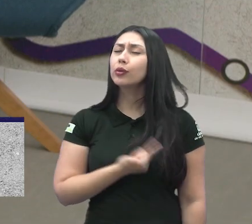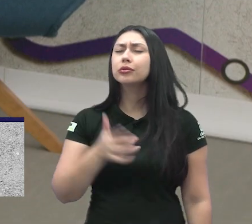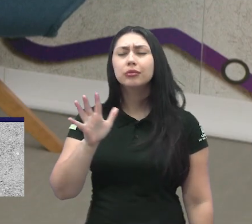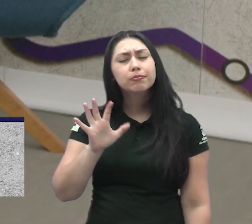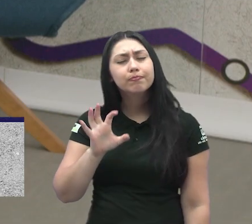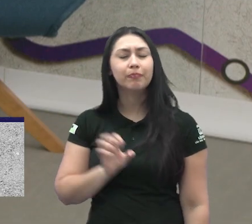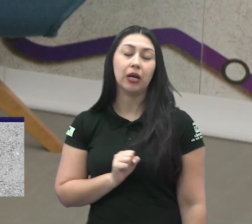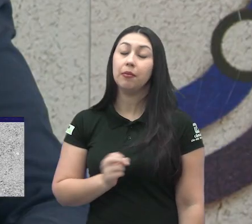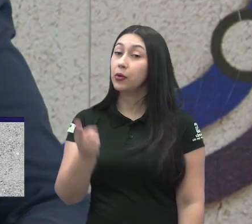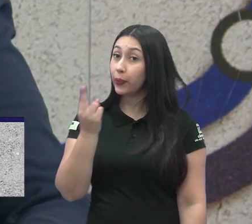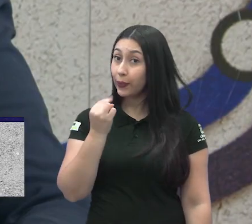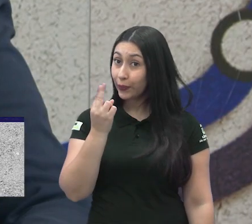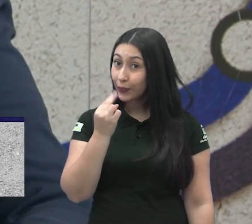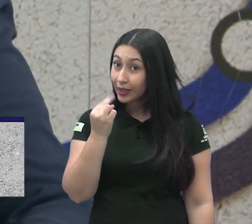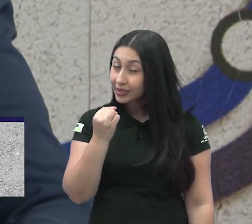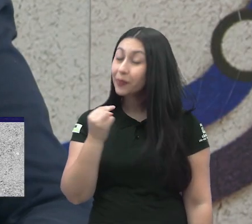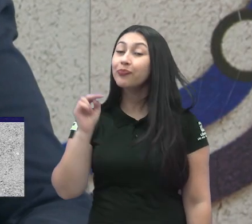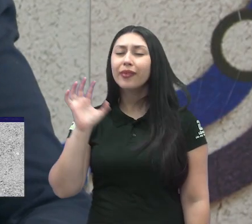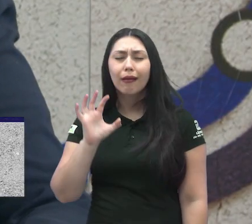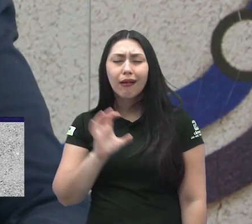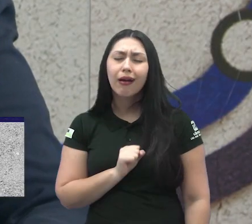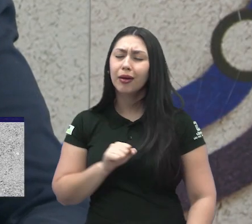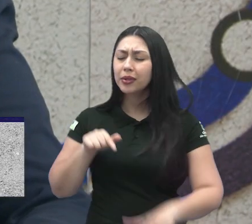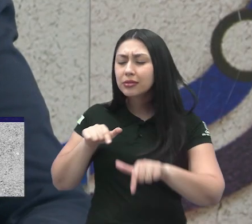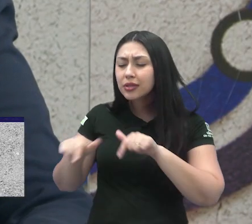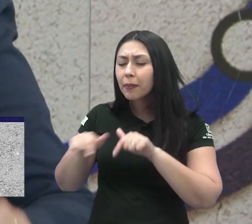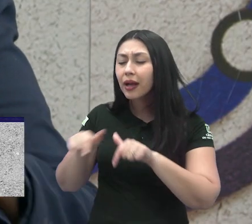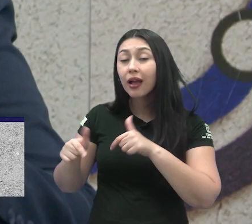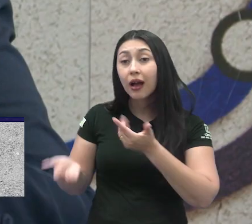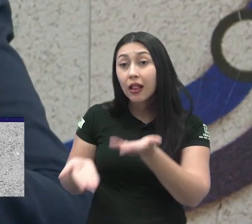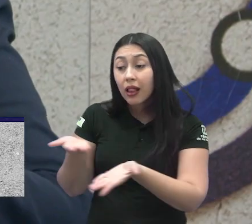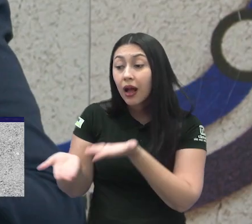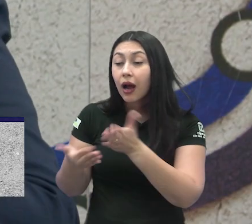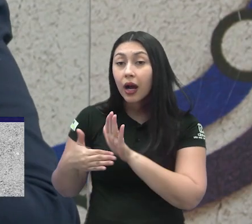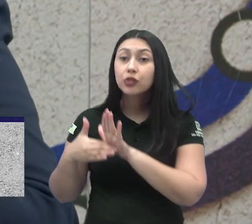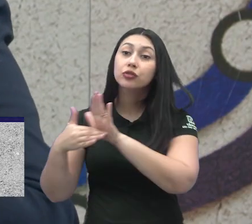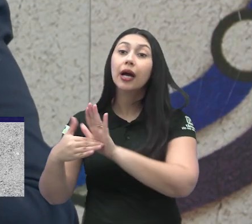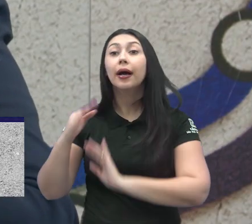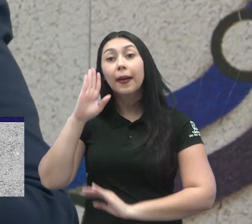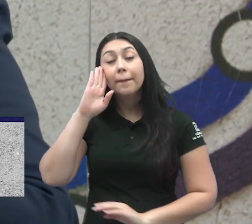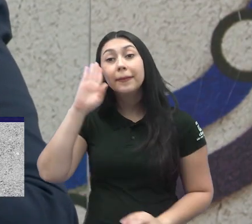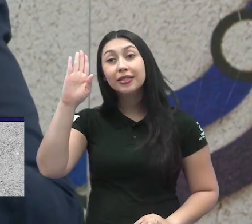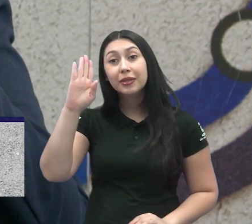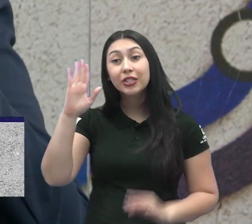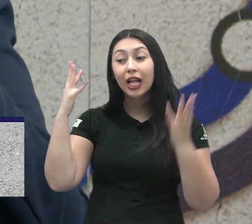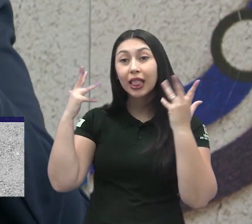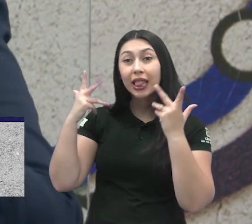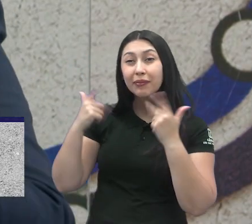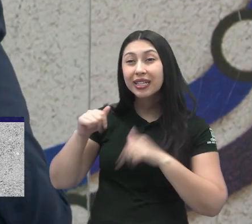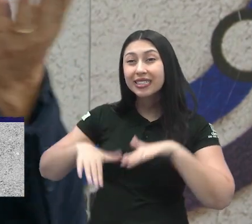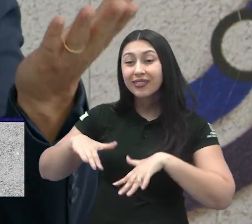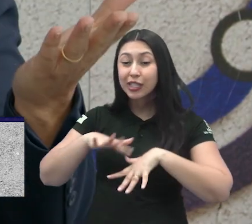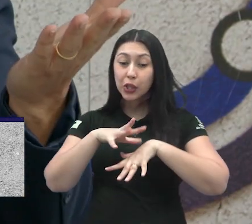nutrição, né, animal, a gente ama trabalhar com a nutrição, inclusive com animais em estágio metabólico na linha vermelha,